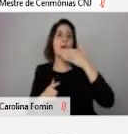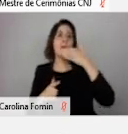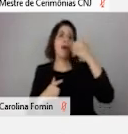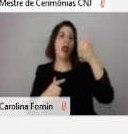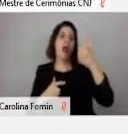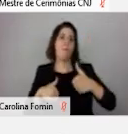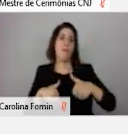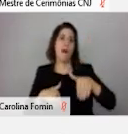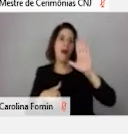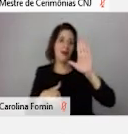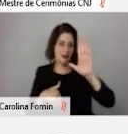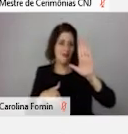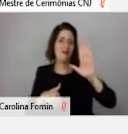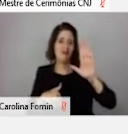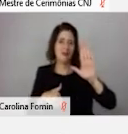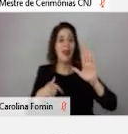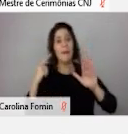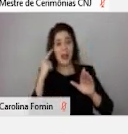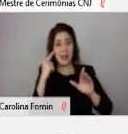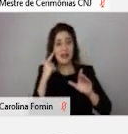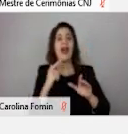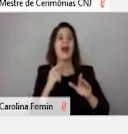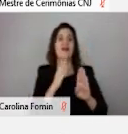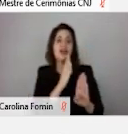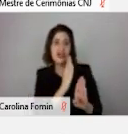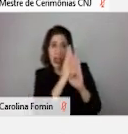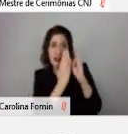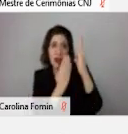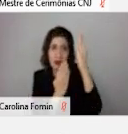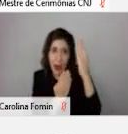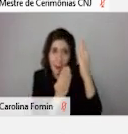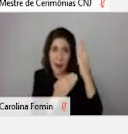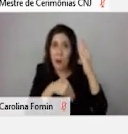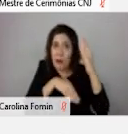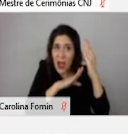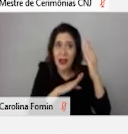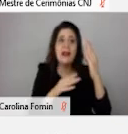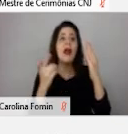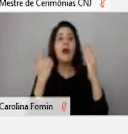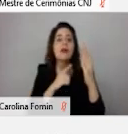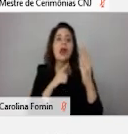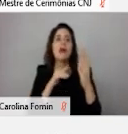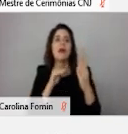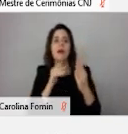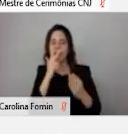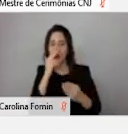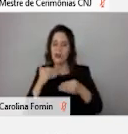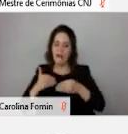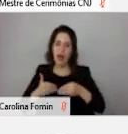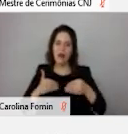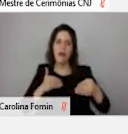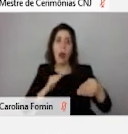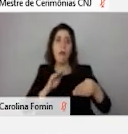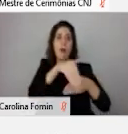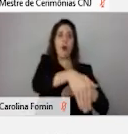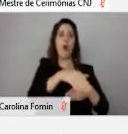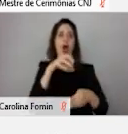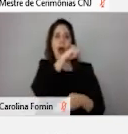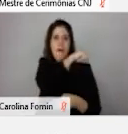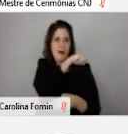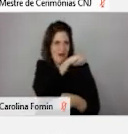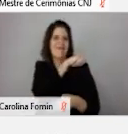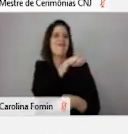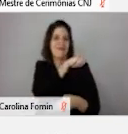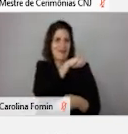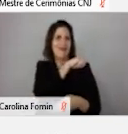com diagnóstico terapêutica encurta muitos caminhos. Por outro lado, traz bastante desafios. E até esse momento, como eu com vocês